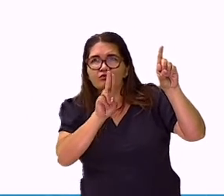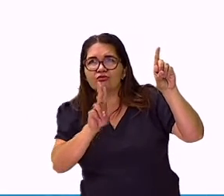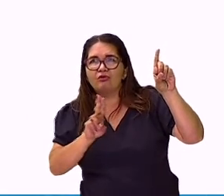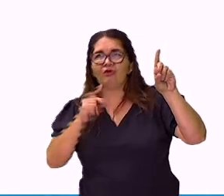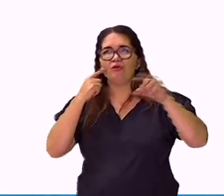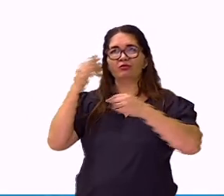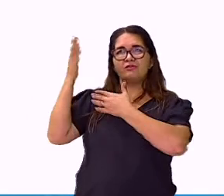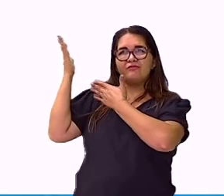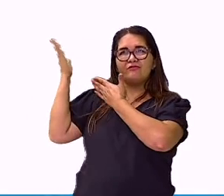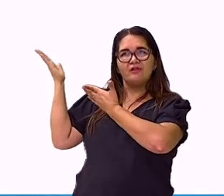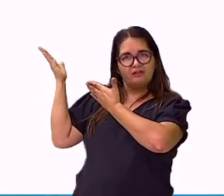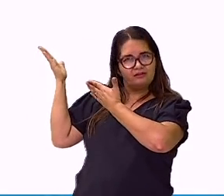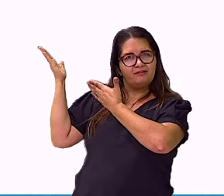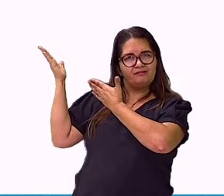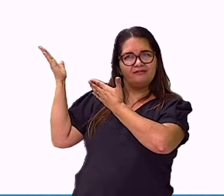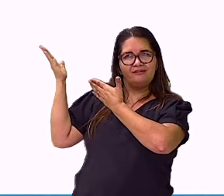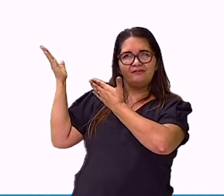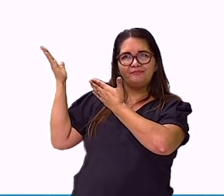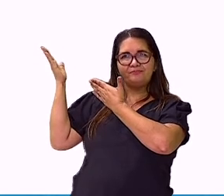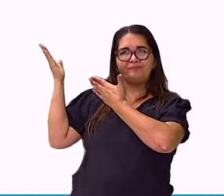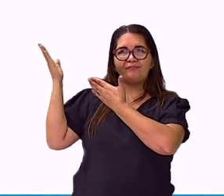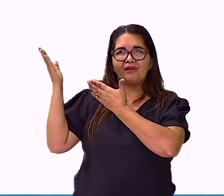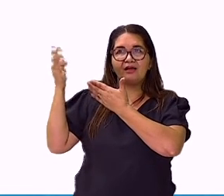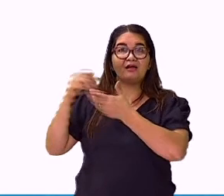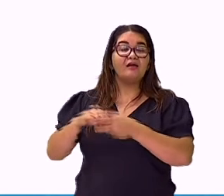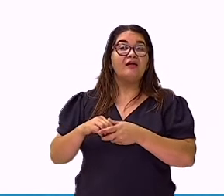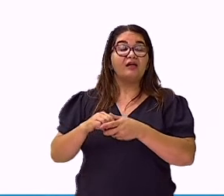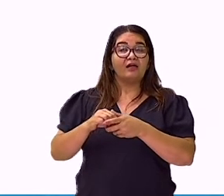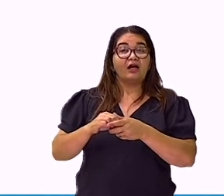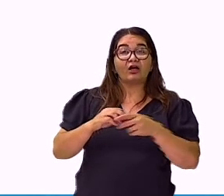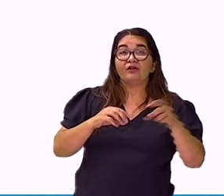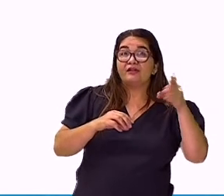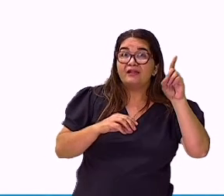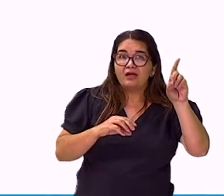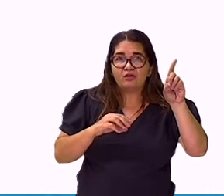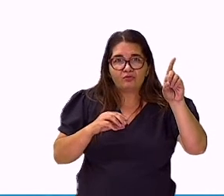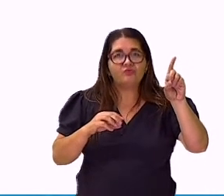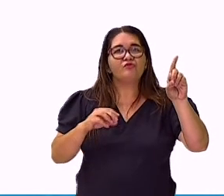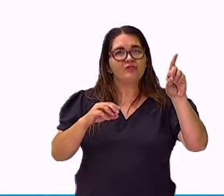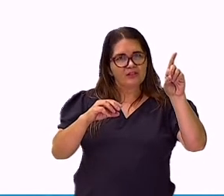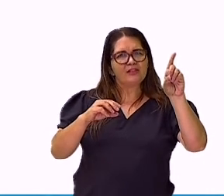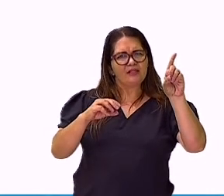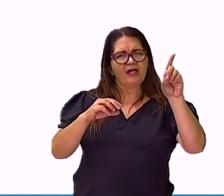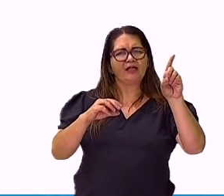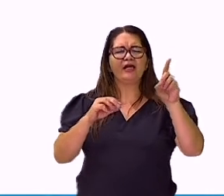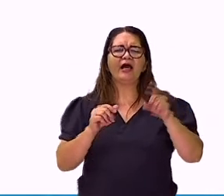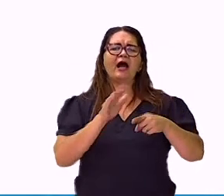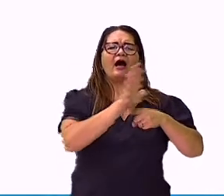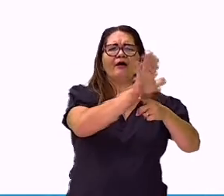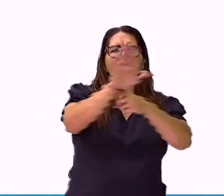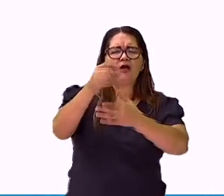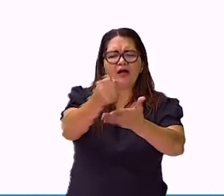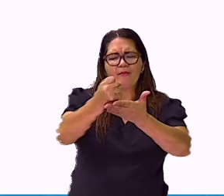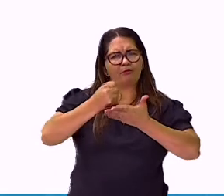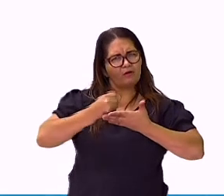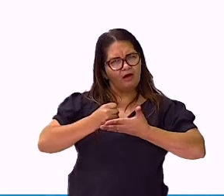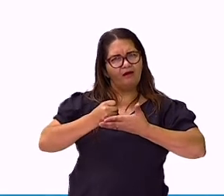nós temos a Ahura Mazda, que é um deus, e nós temos aqui o Asha.